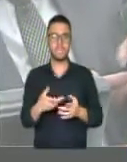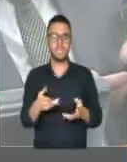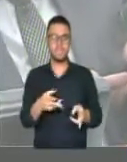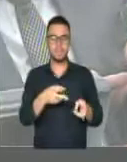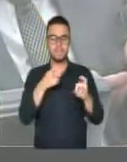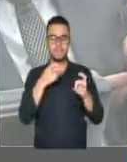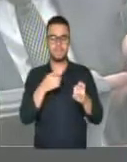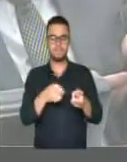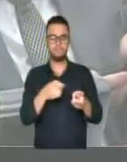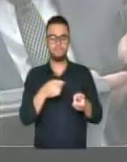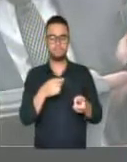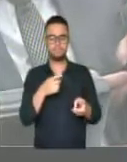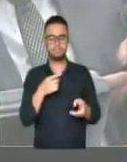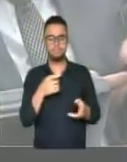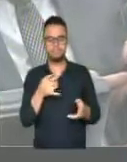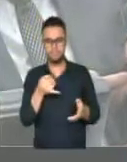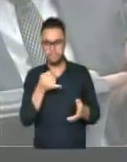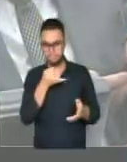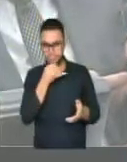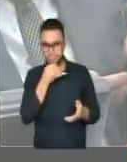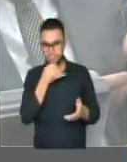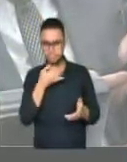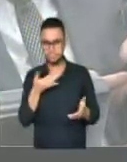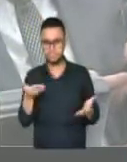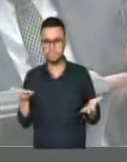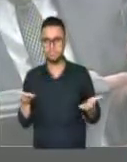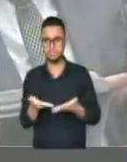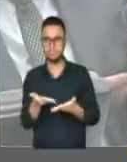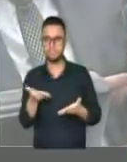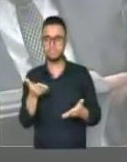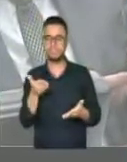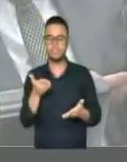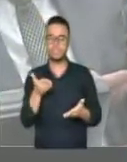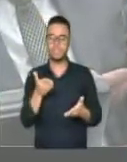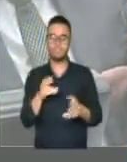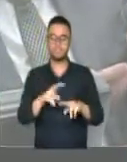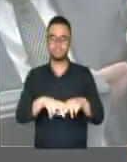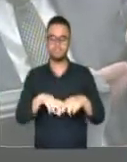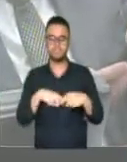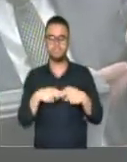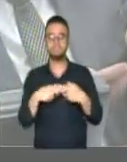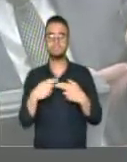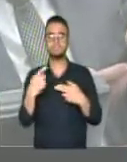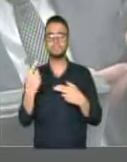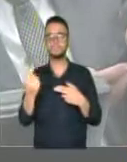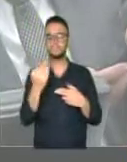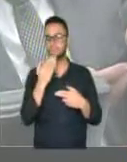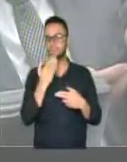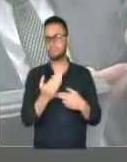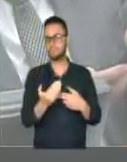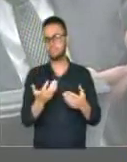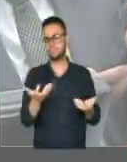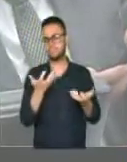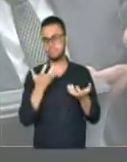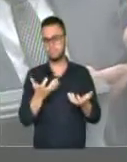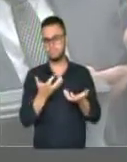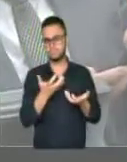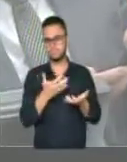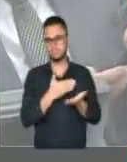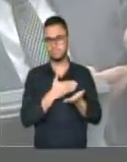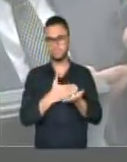deplorável que, nesse momento, pelo ineditismo de uma solicitação para instauração